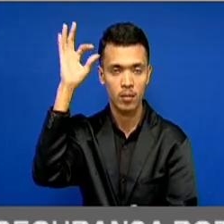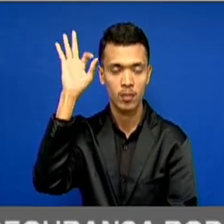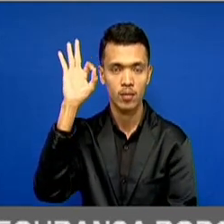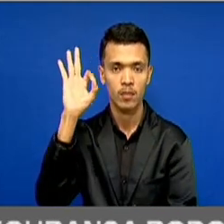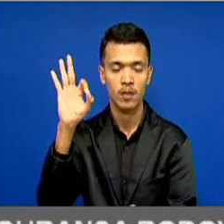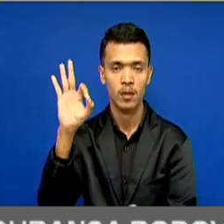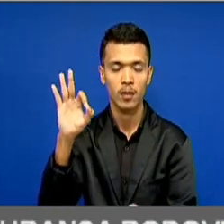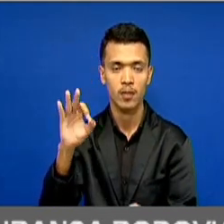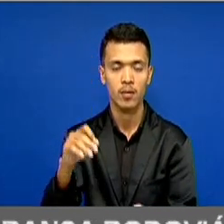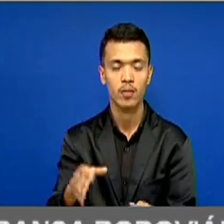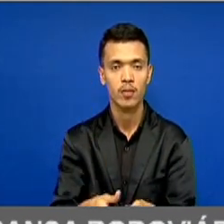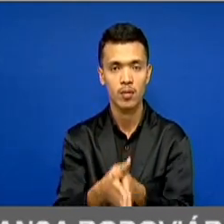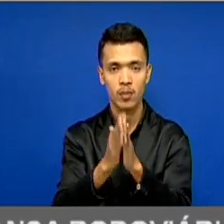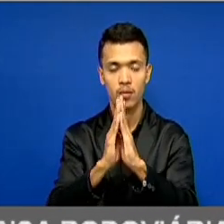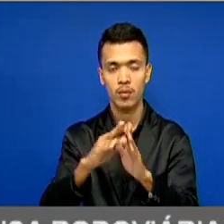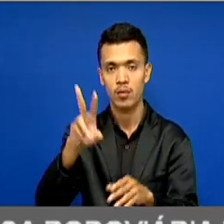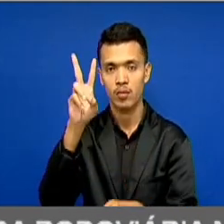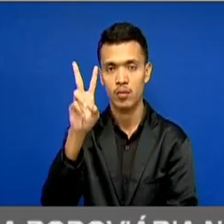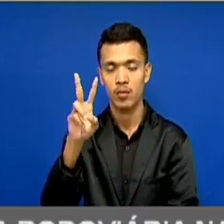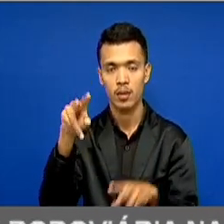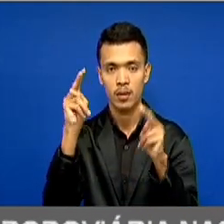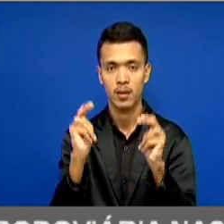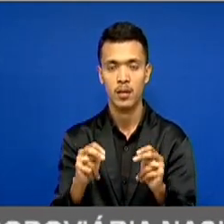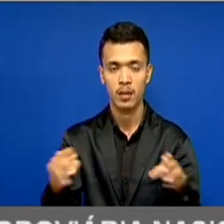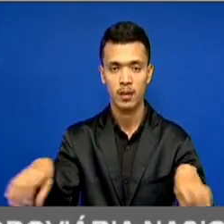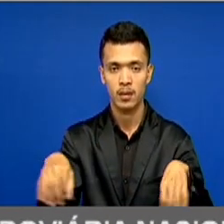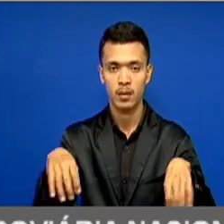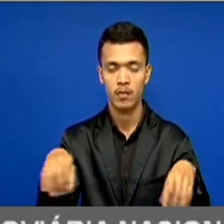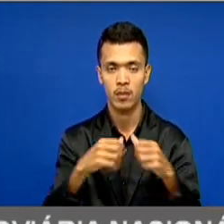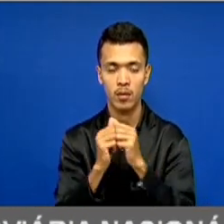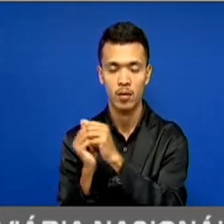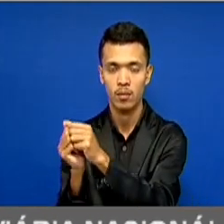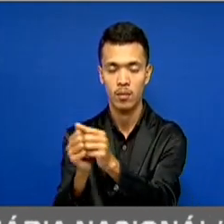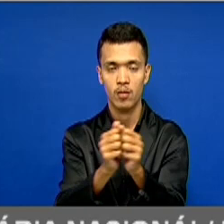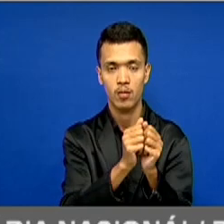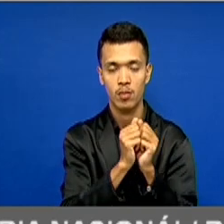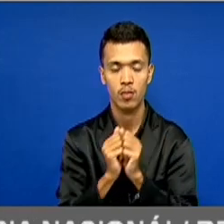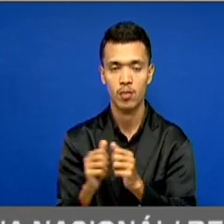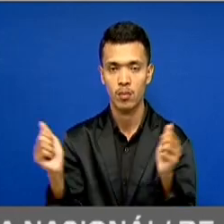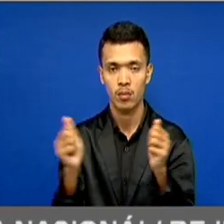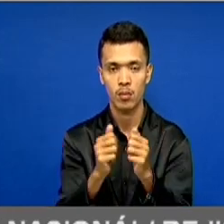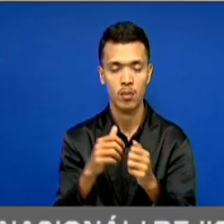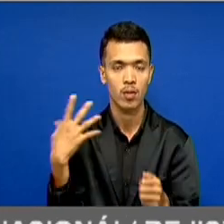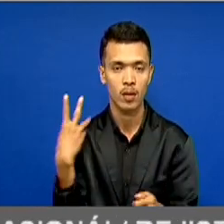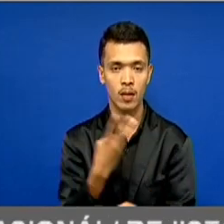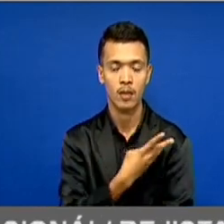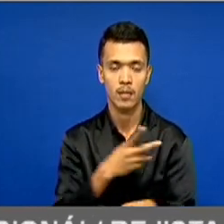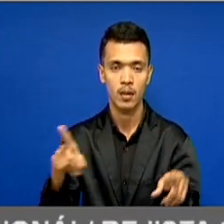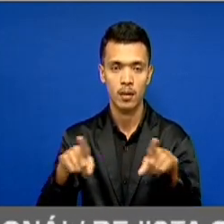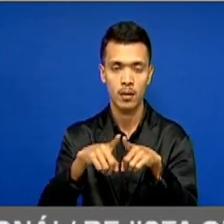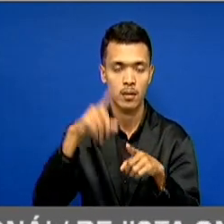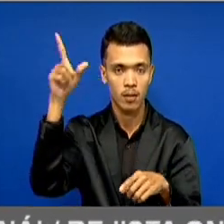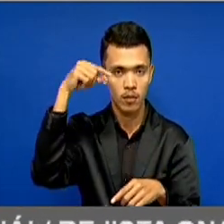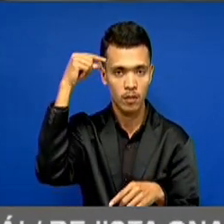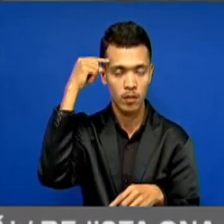constitucional a uso boa tem que serviço a muito com ami hanessa governo no estado